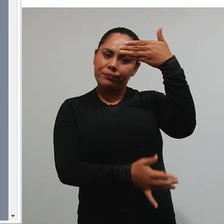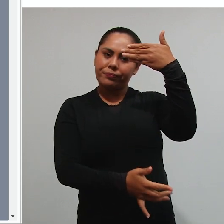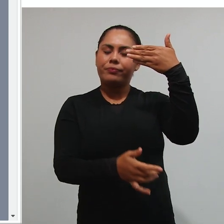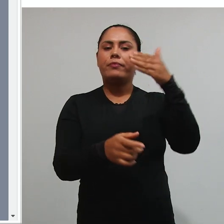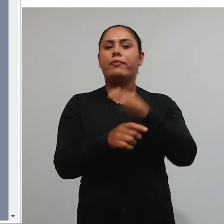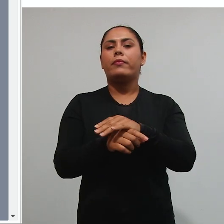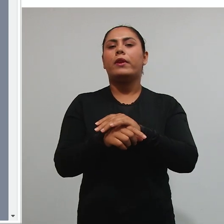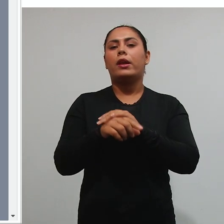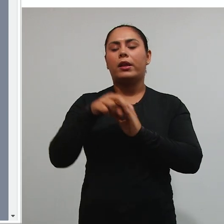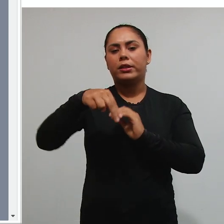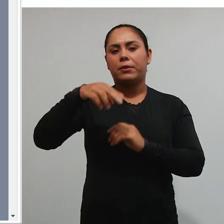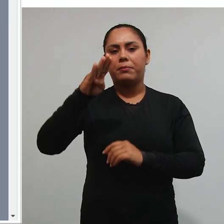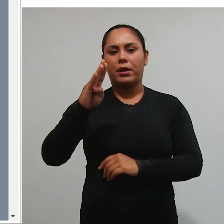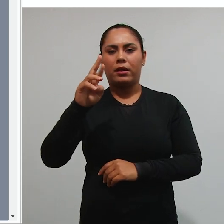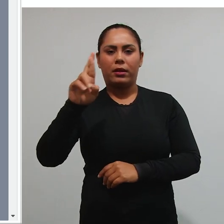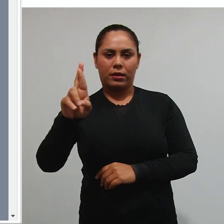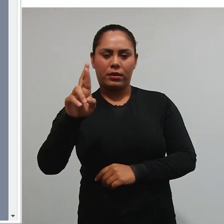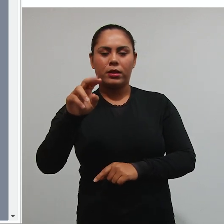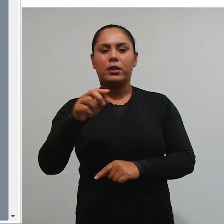conforme a NBR